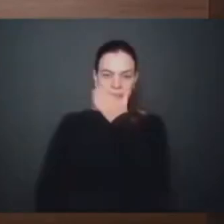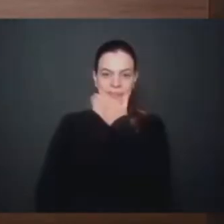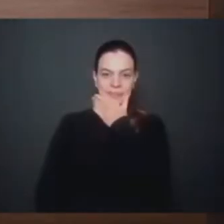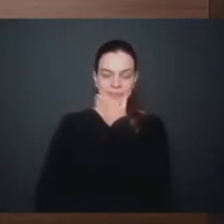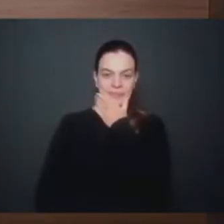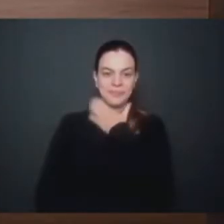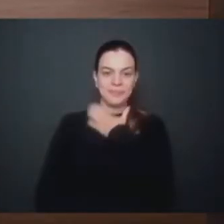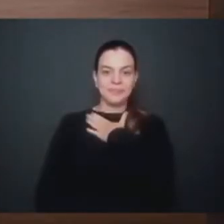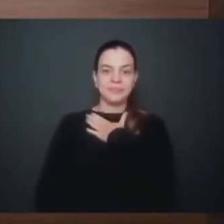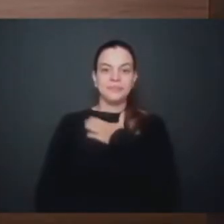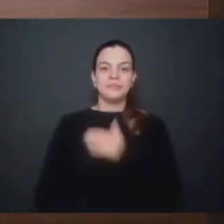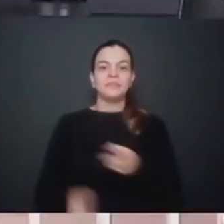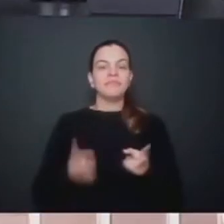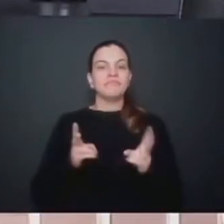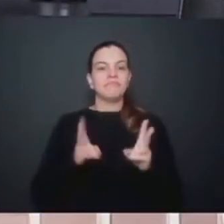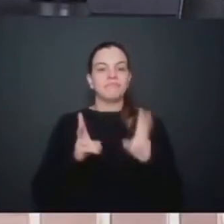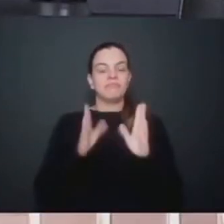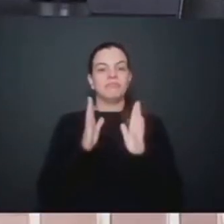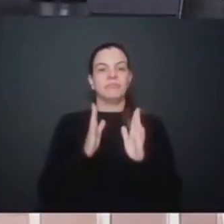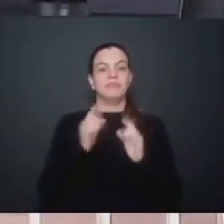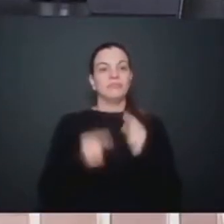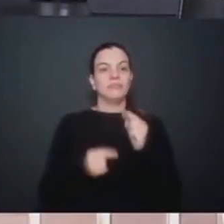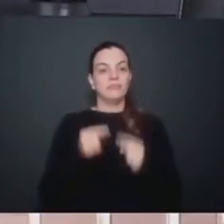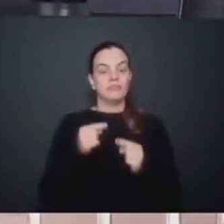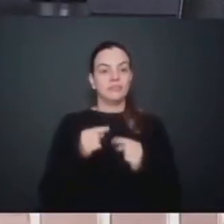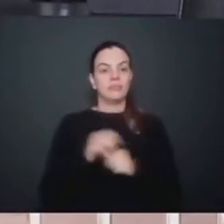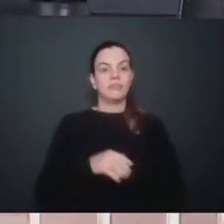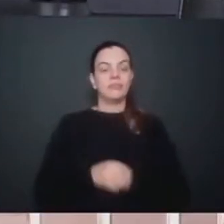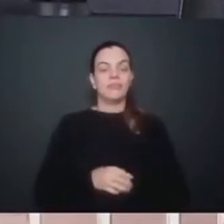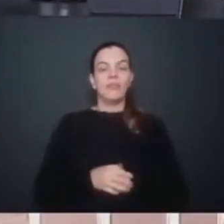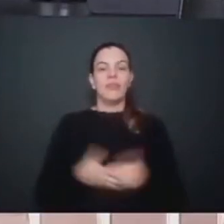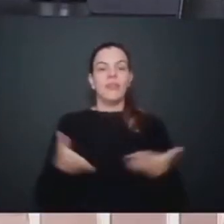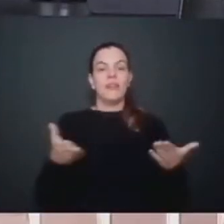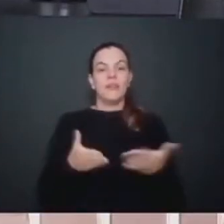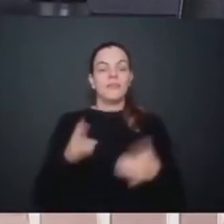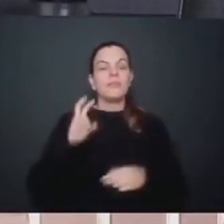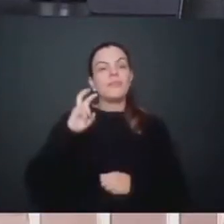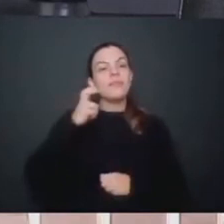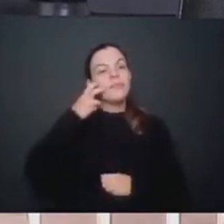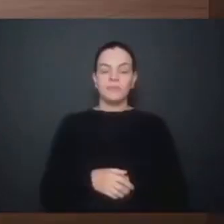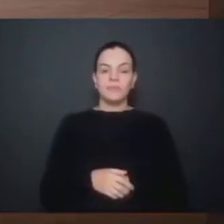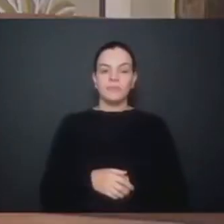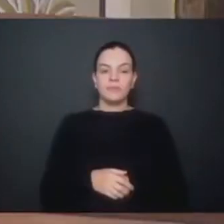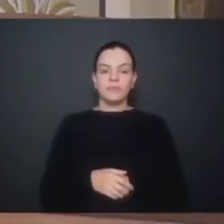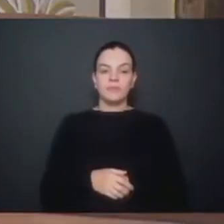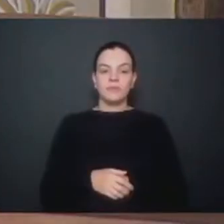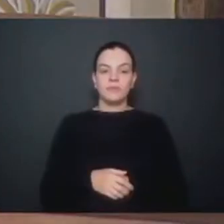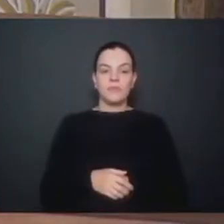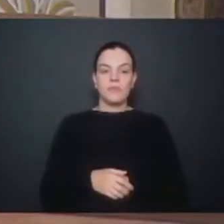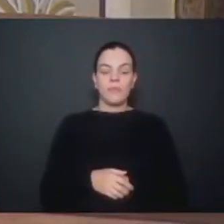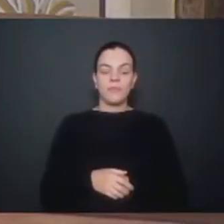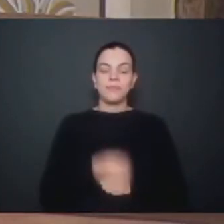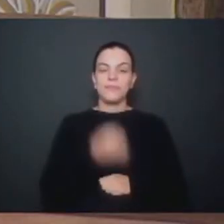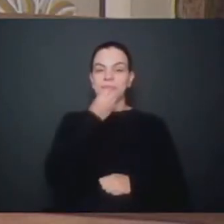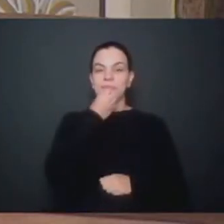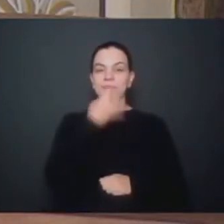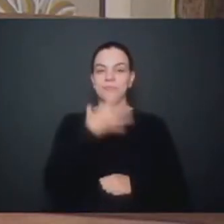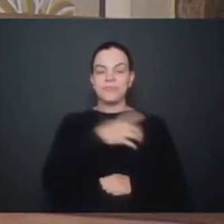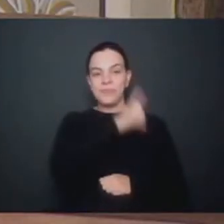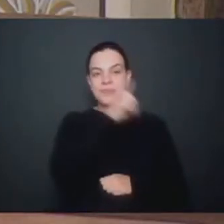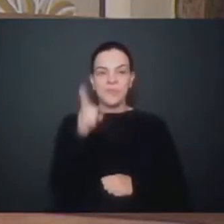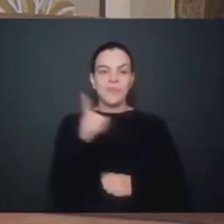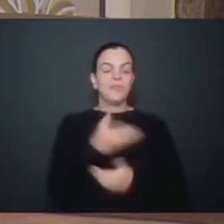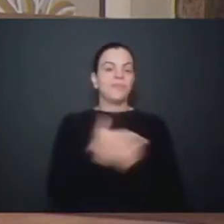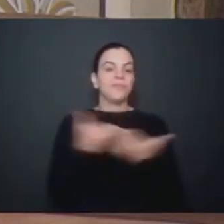Seguimos no pequeno expediente, também do União Brasil, inscrito João das Cinco Irmãos, 5 minutos. Bom dia, vereadores, vereadoras,